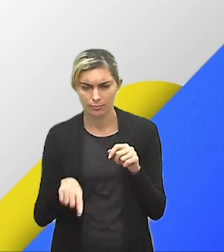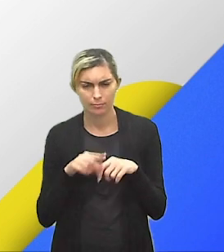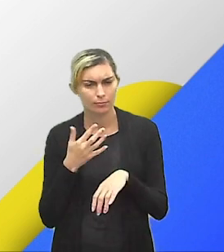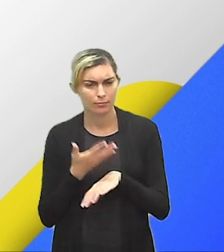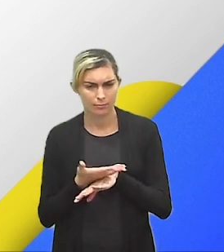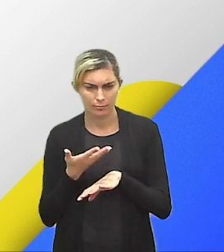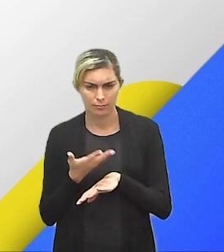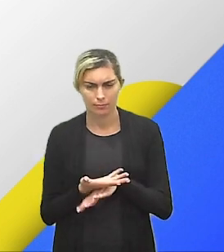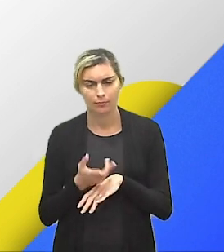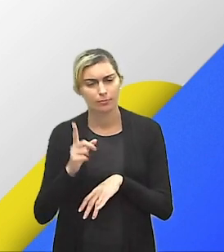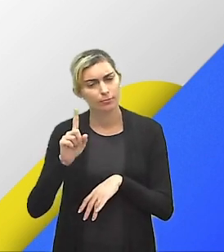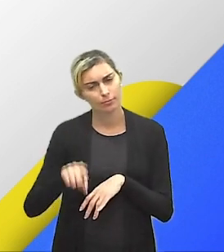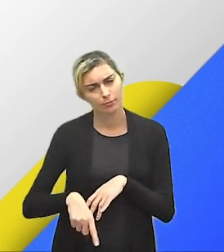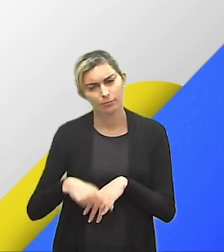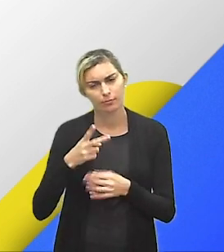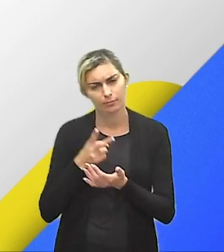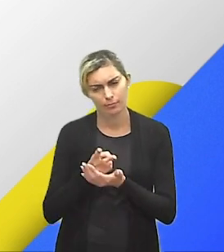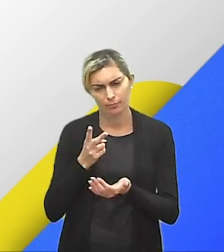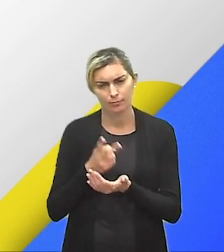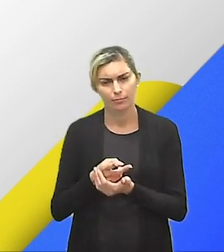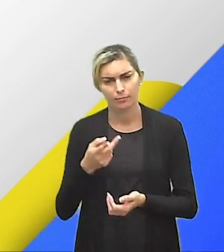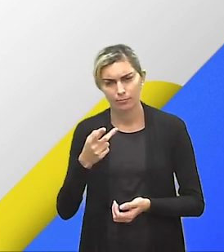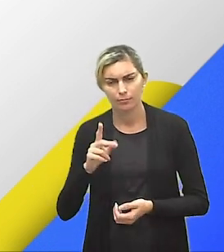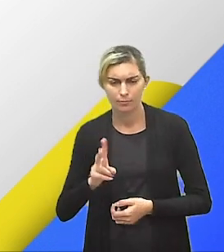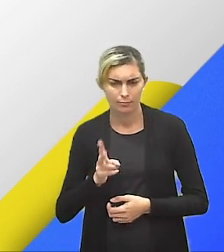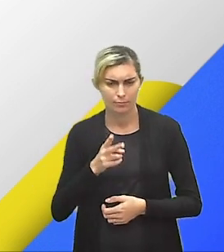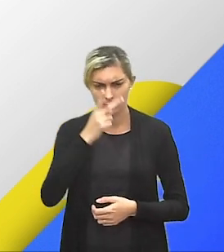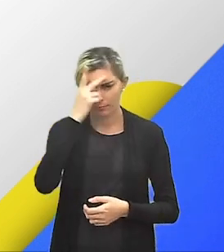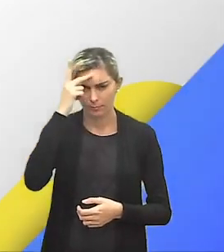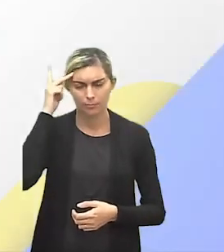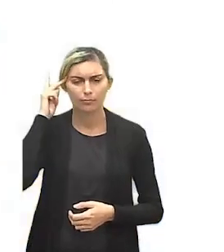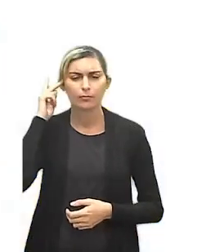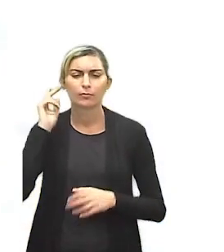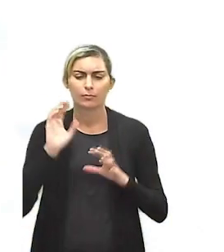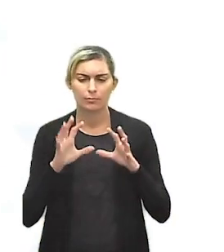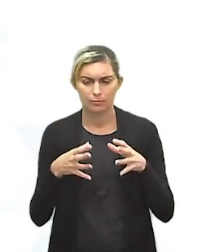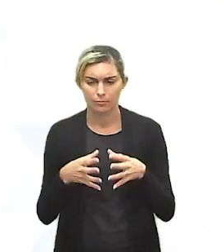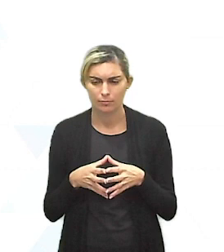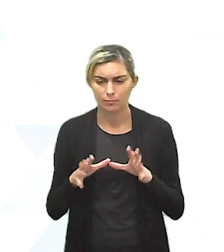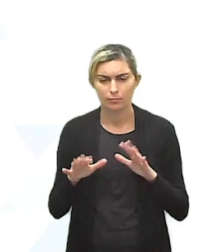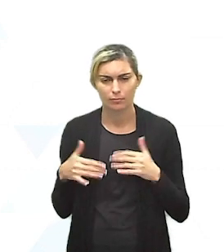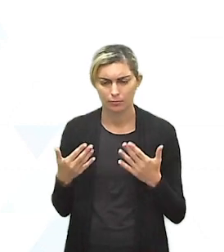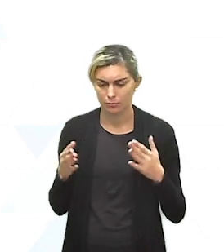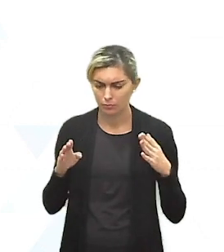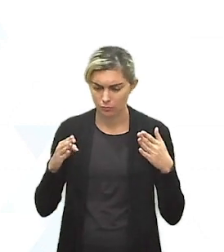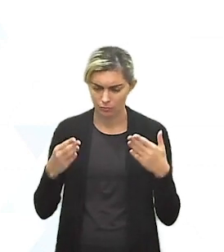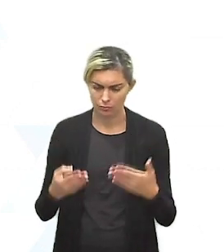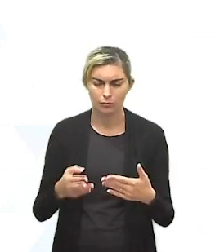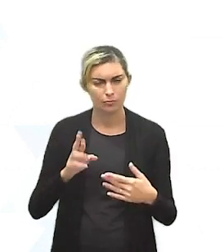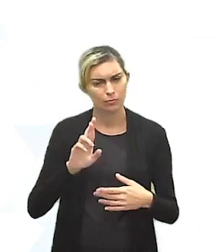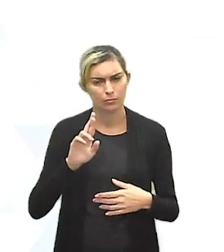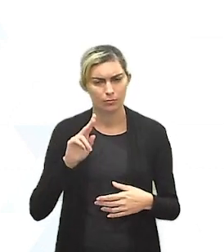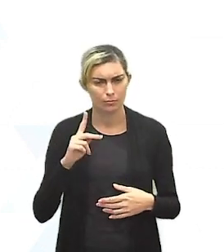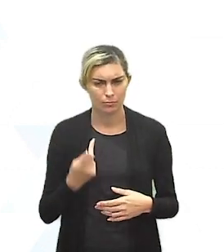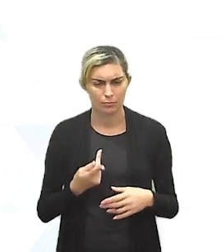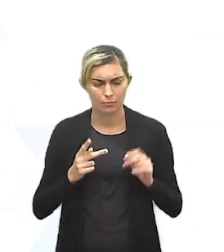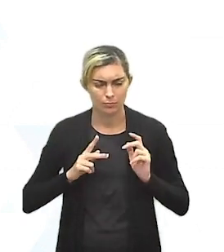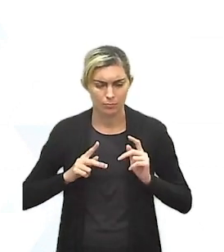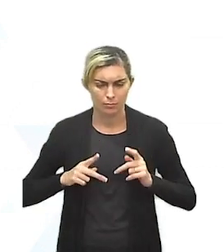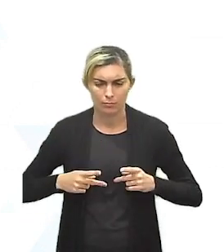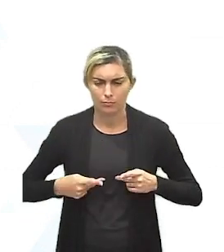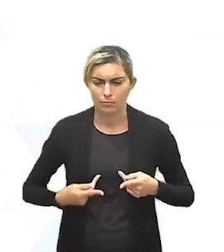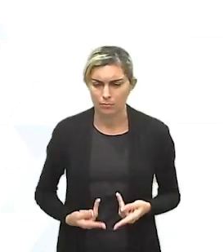disciplina, é que sem pessoas não existe organização. Então, o foco do RH é humanizar